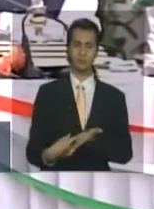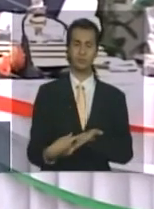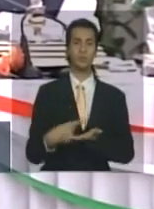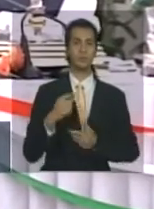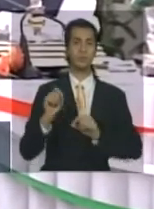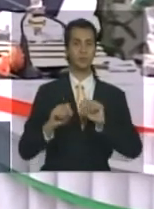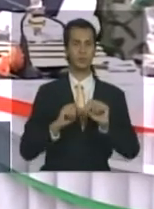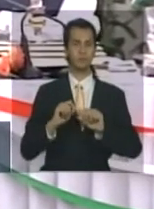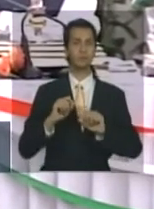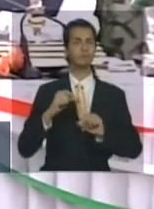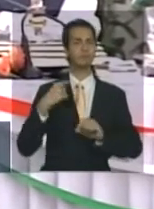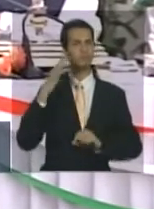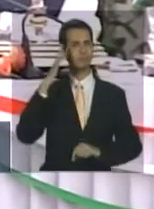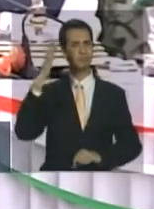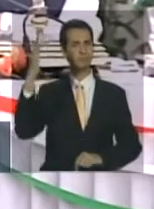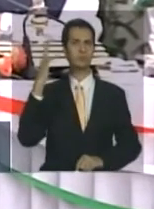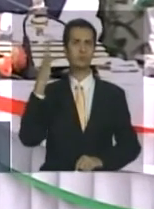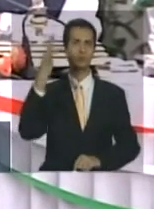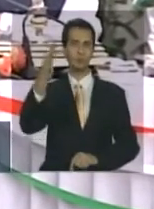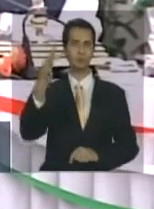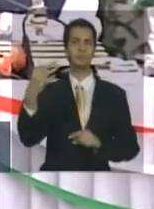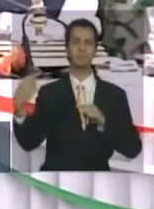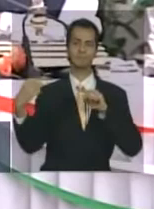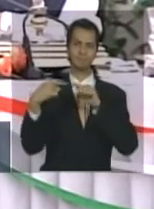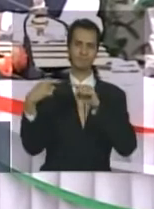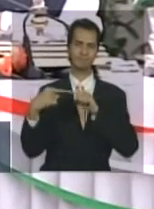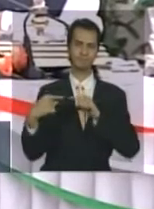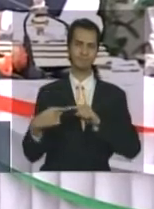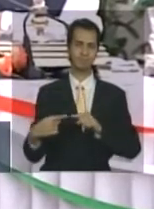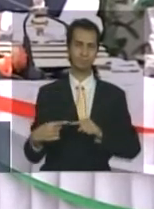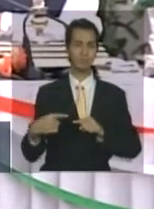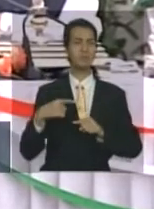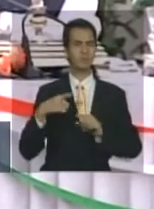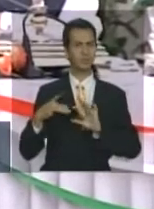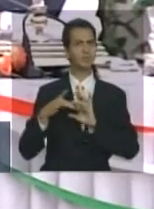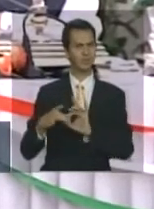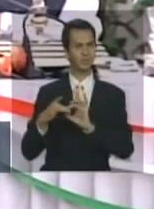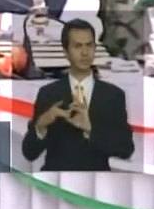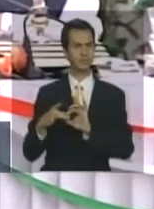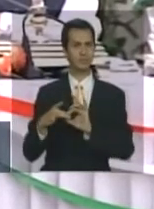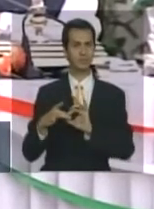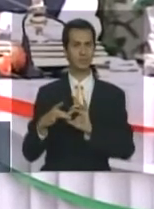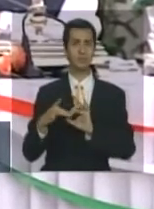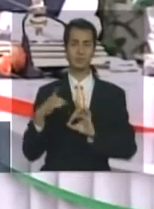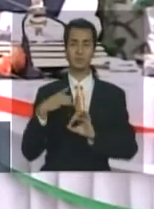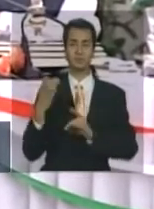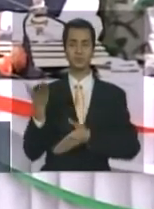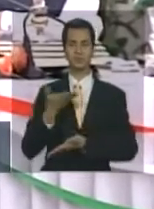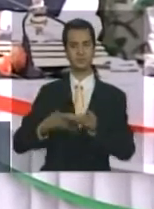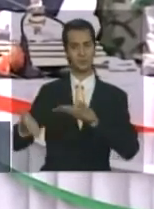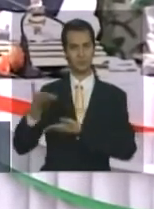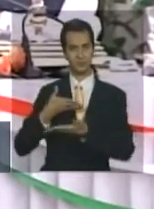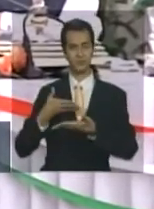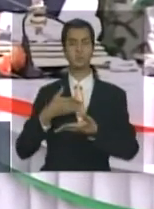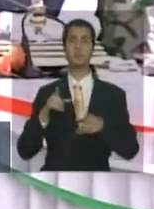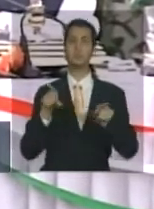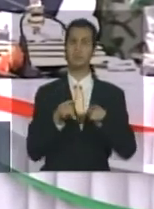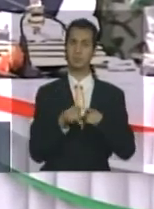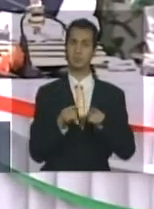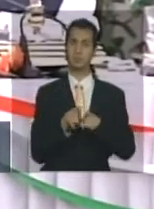comuns, com fortes vínculos, não só no plano da cooperação bilateral, mas também em